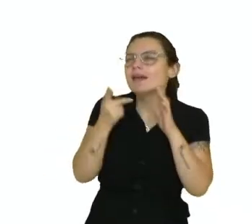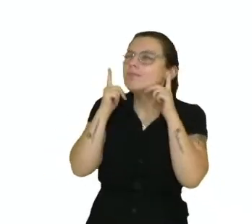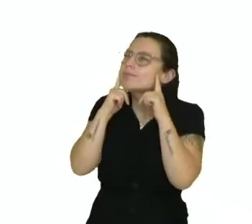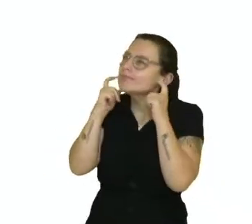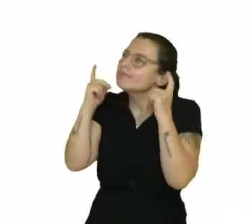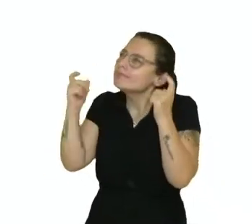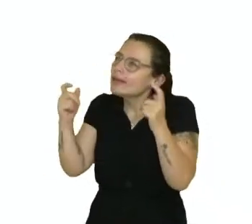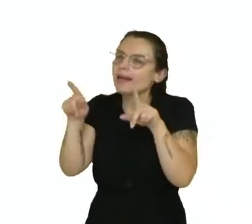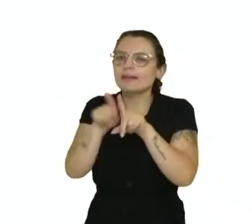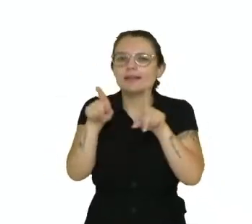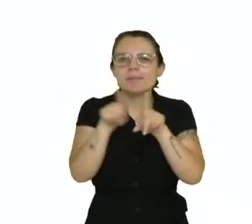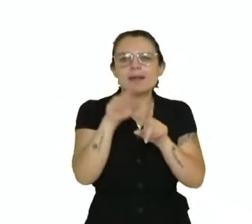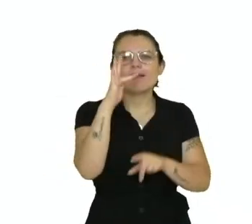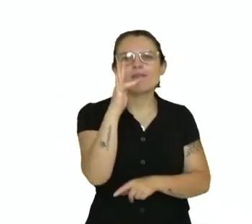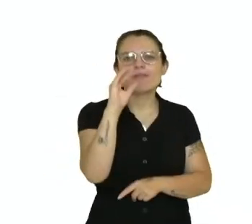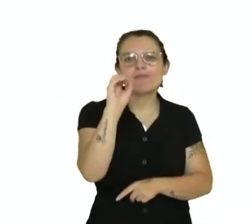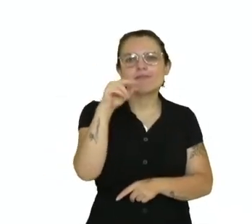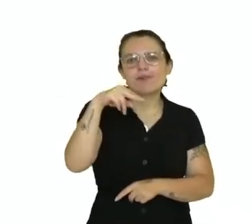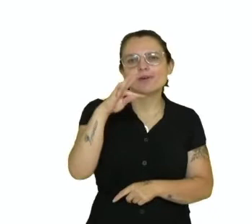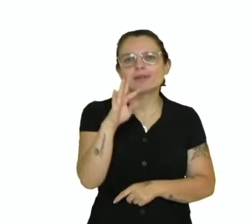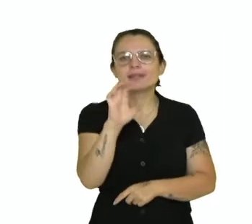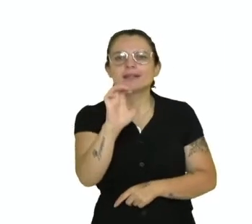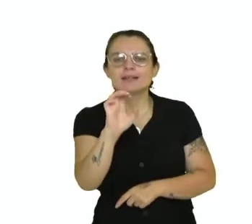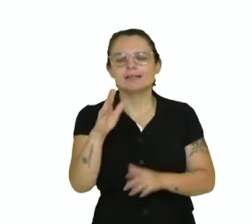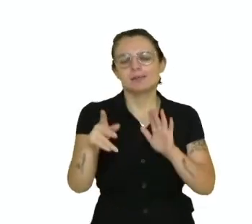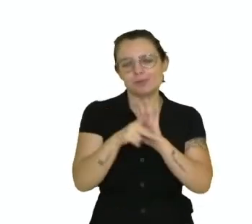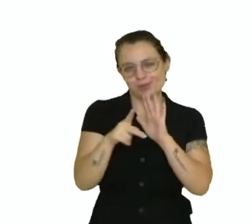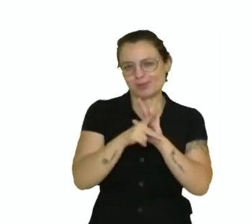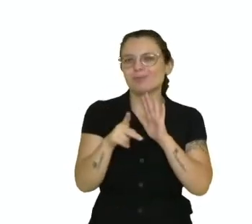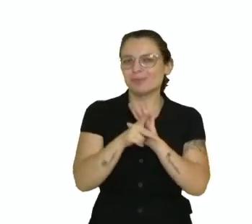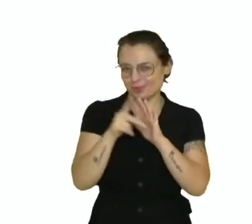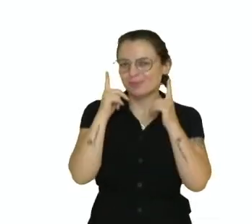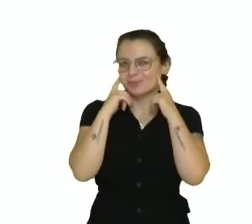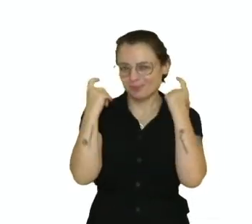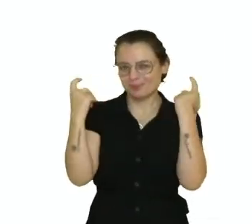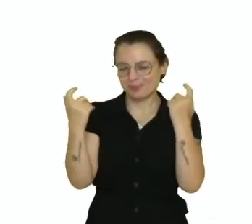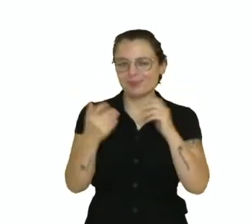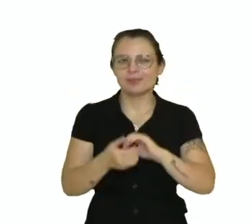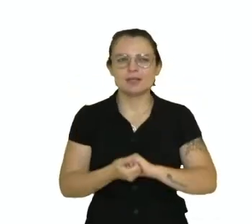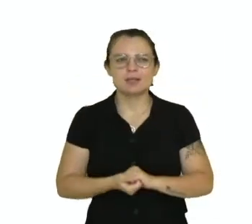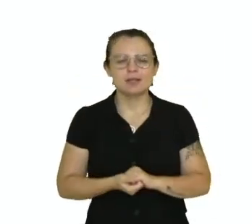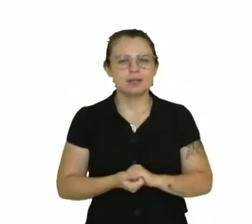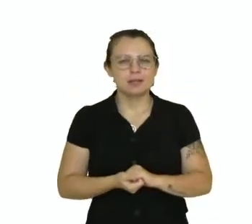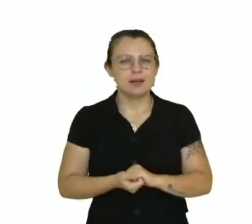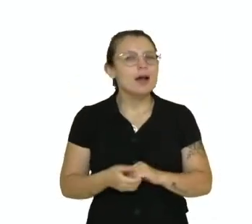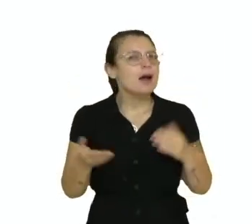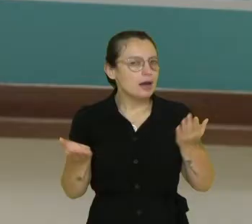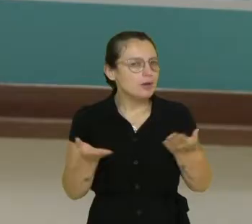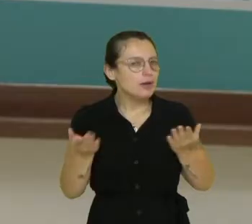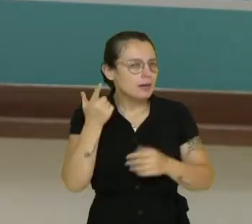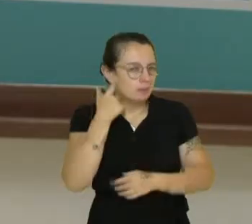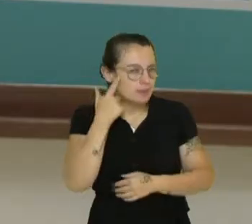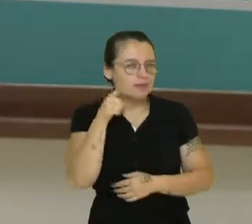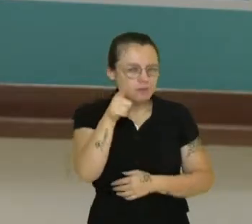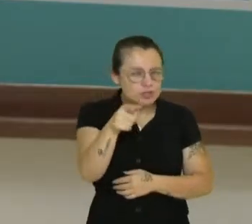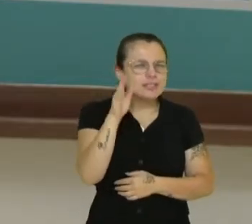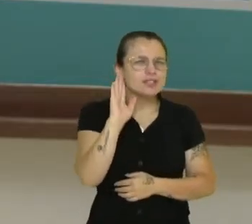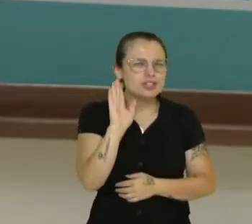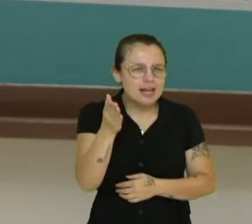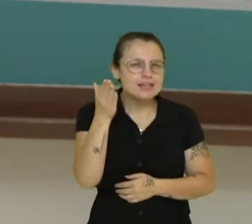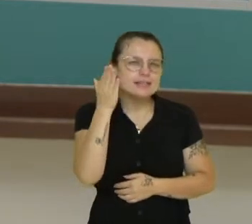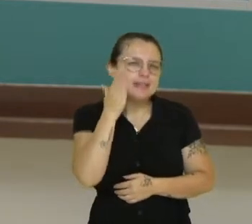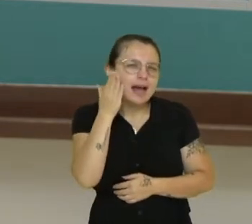de fontes sonoras. Bom, pense um pouco, você sabe de onde vem o som? Você já parou